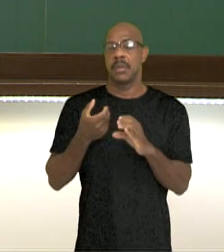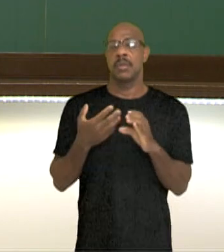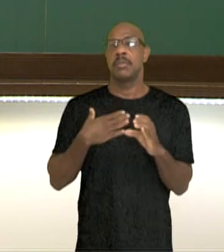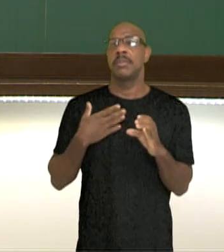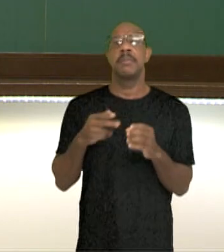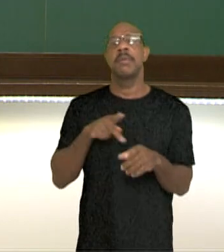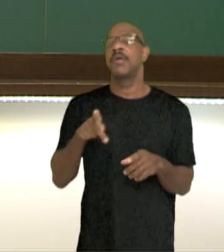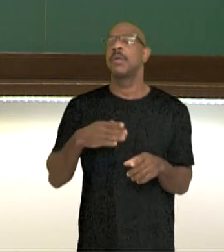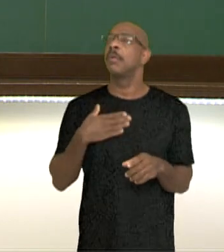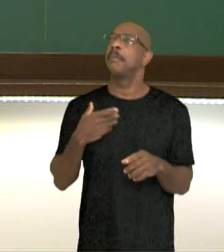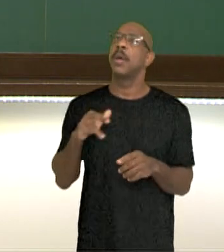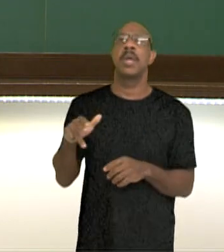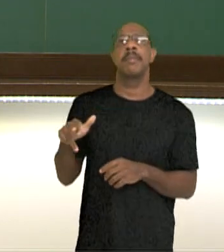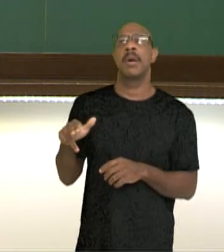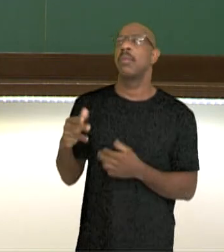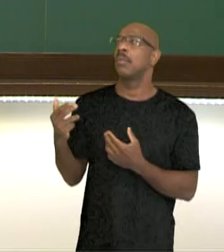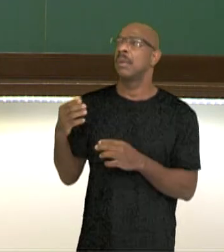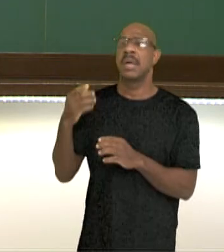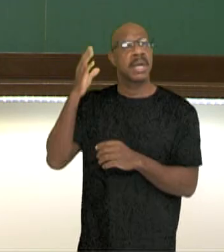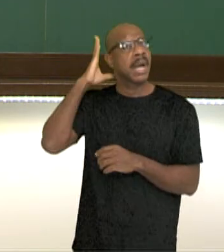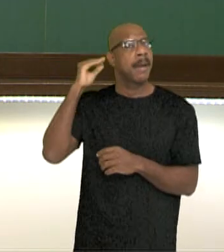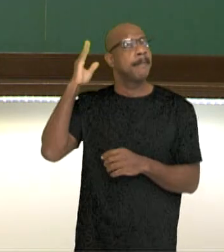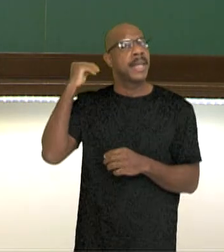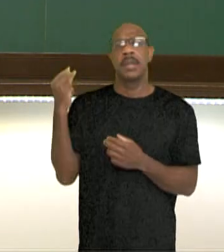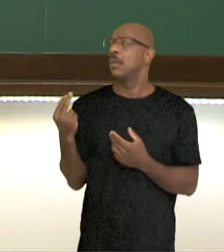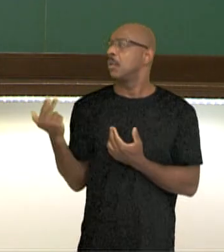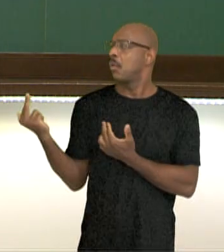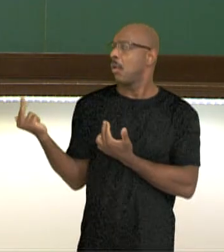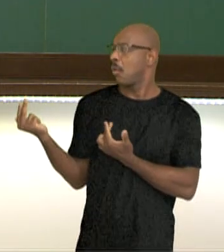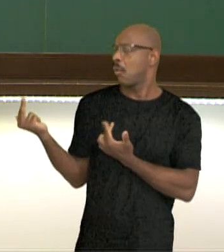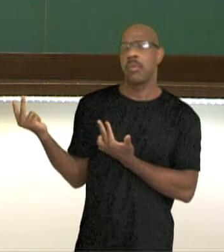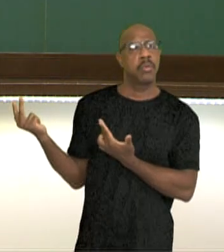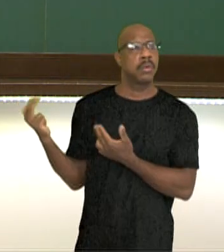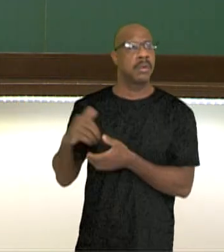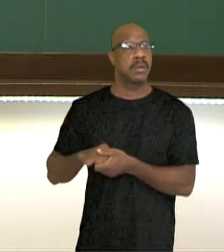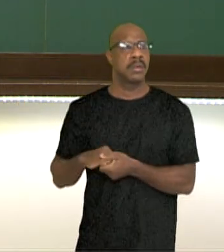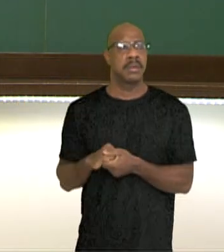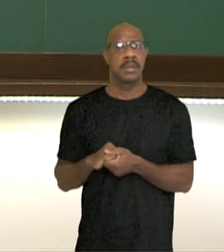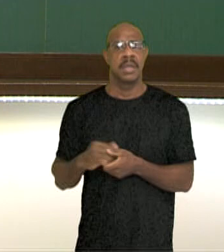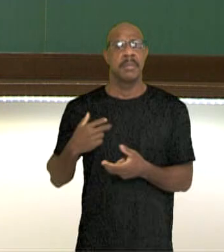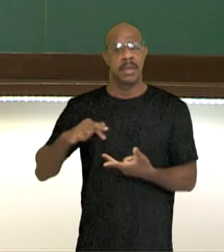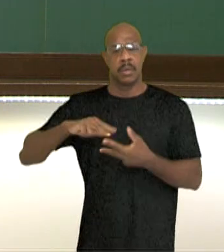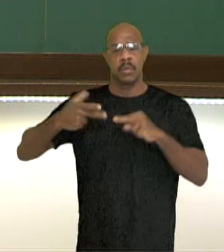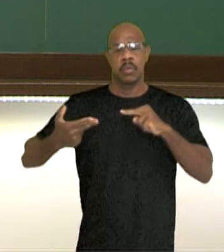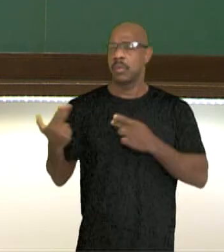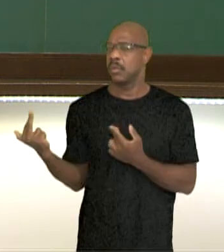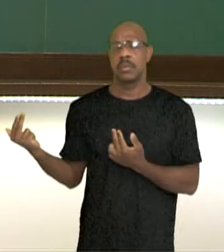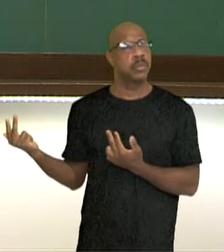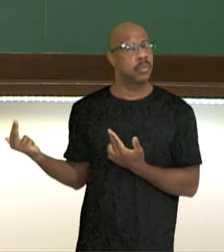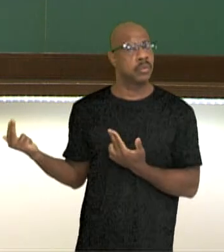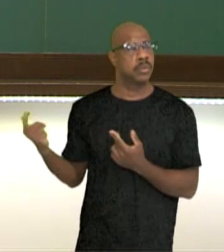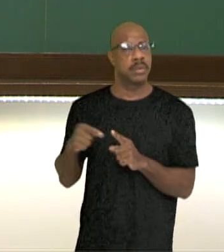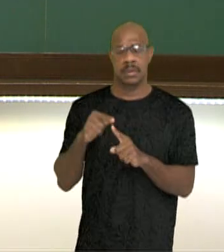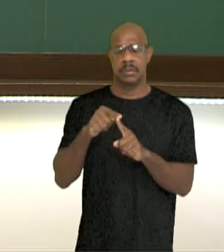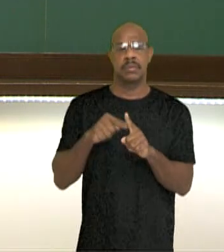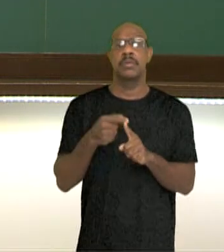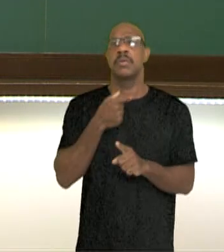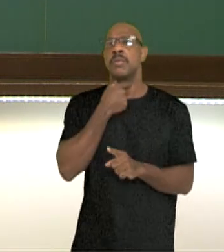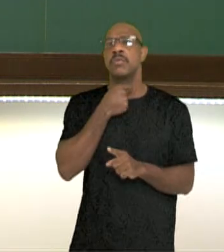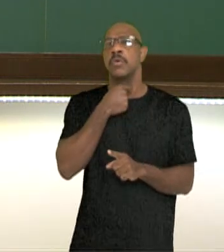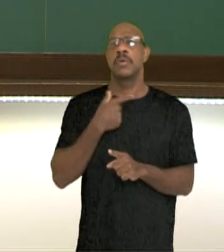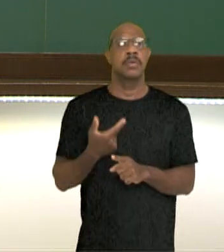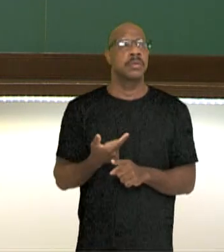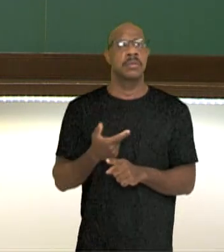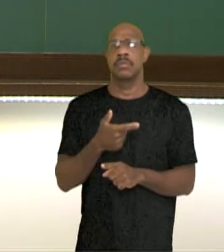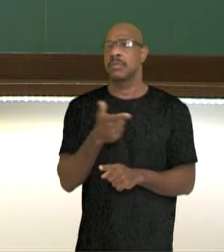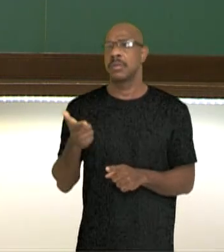cabelo parecido com o meu. Sim, mas o seu irmão não tem o seu mesmo código genético, o seu irmão não tem o mesmo timbre de voz, o seu